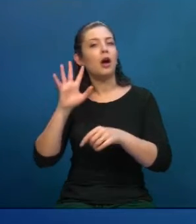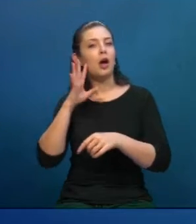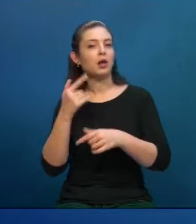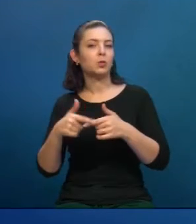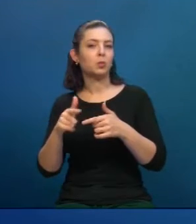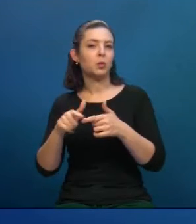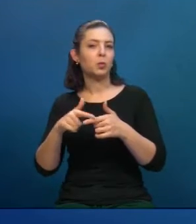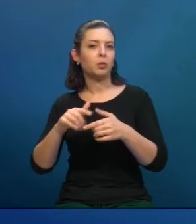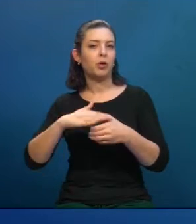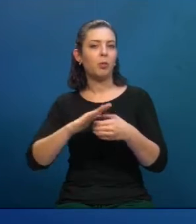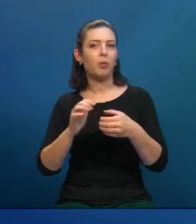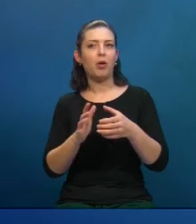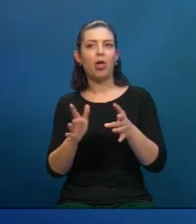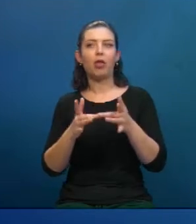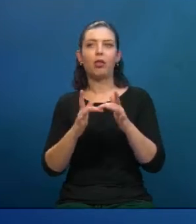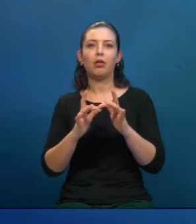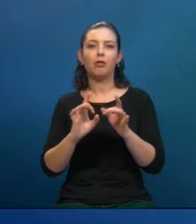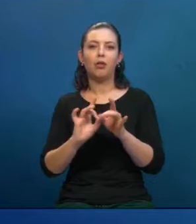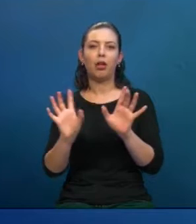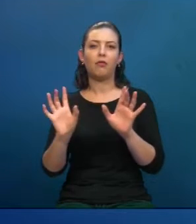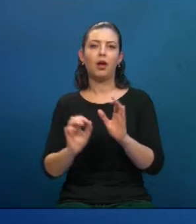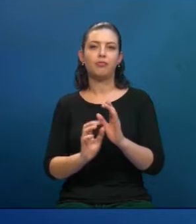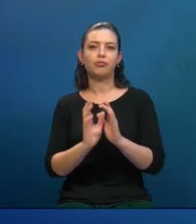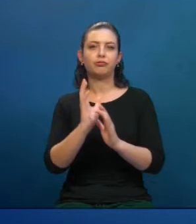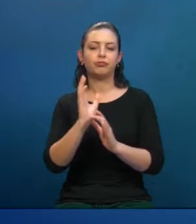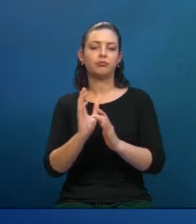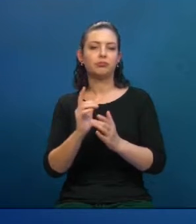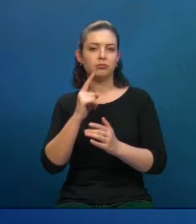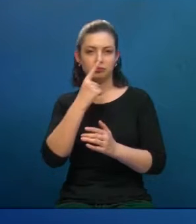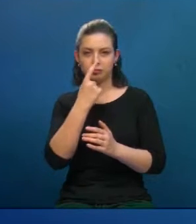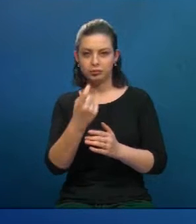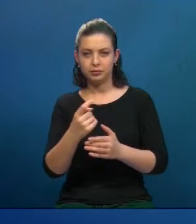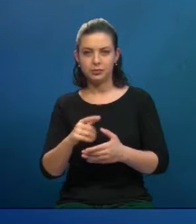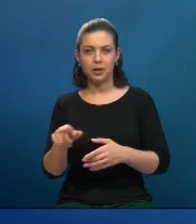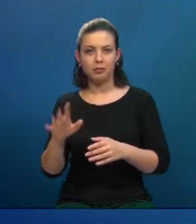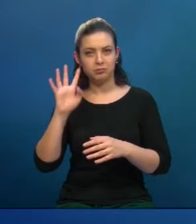aquele problema de esgoto a céu aberto dali no jardim pitoresco